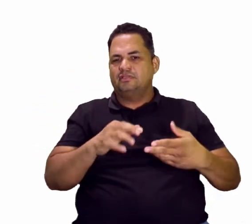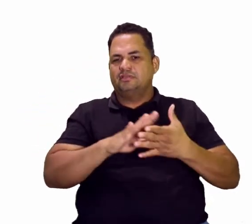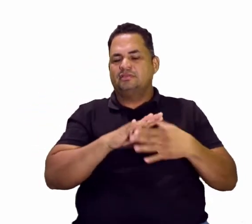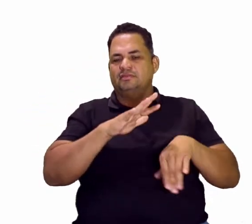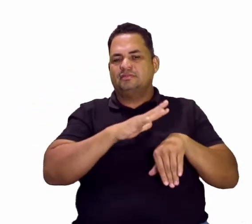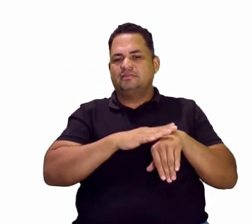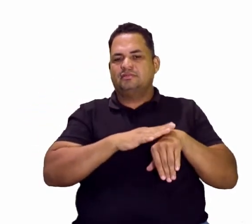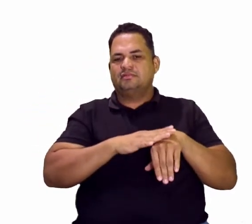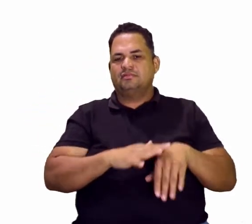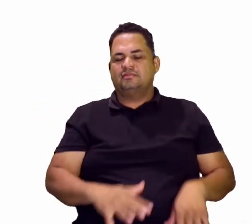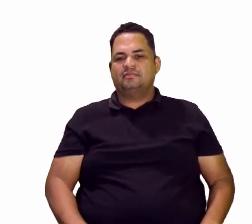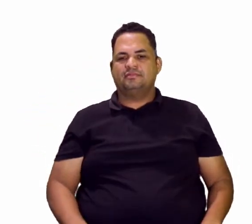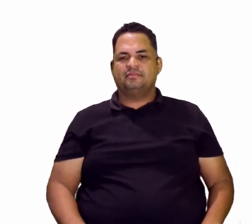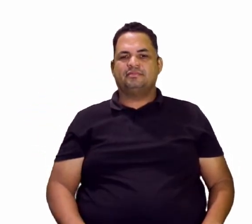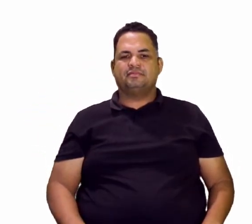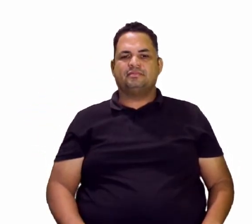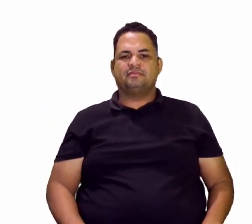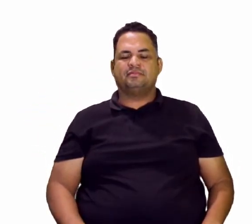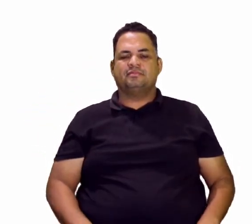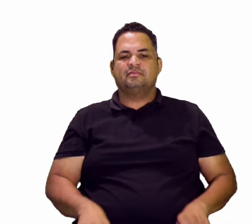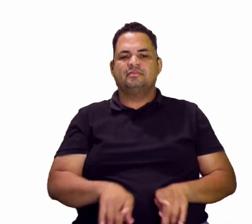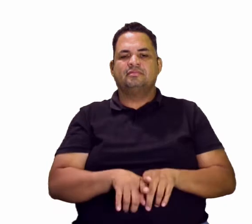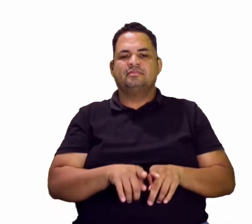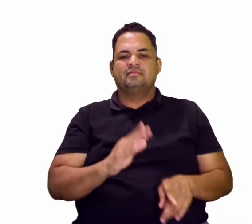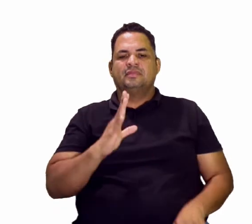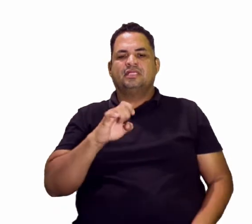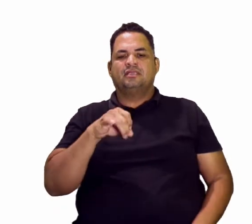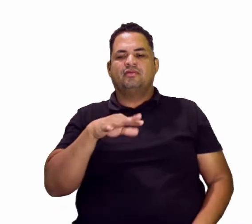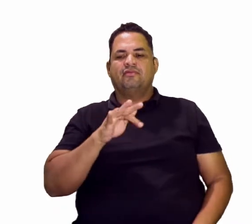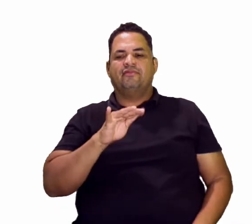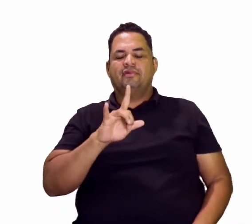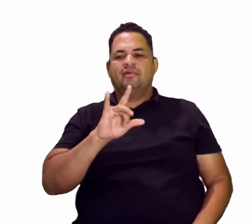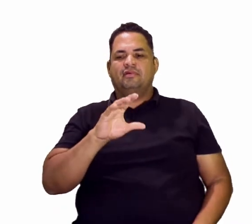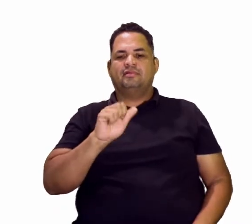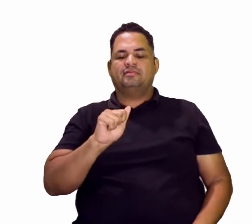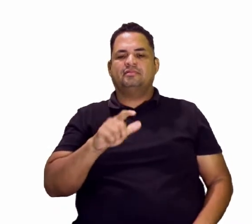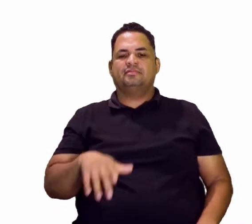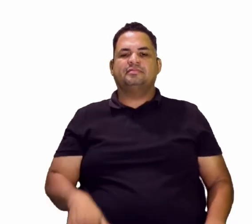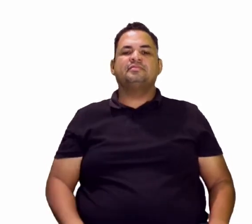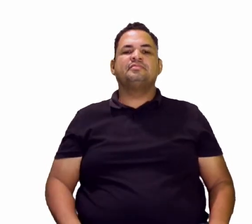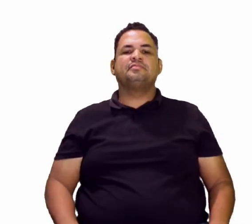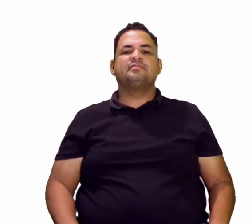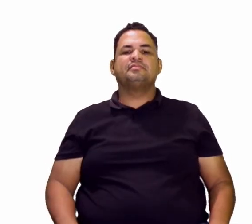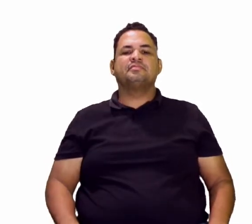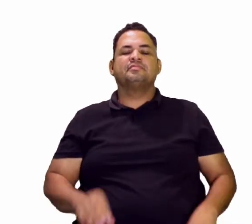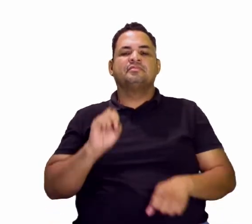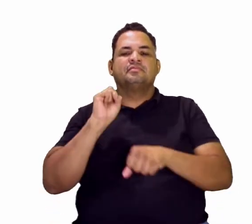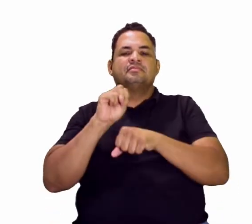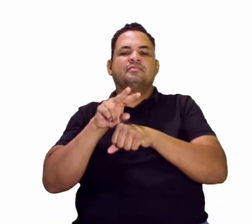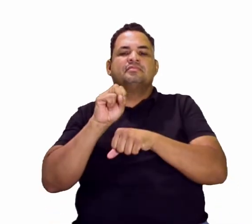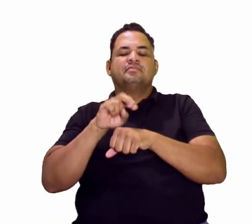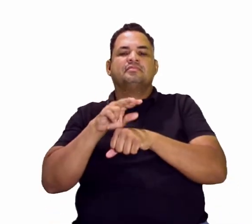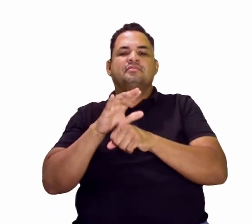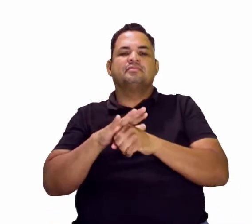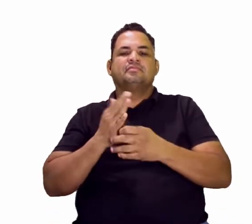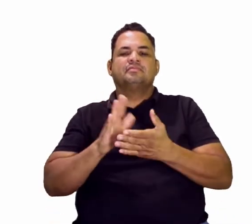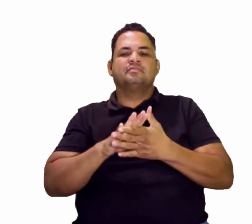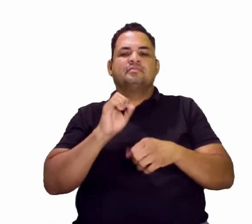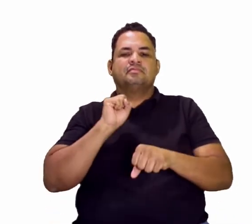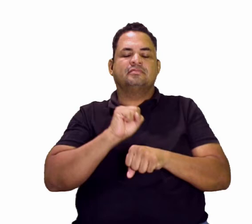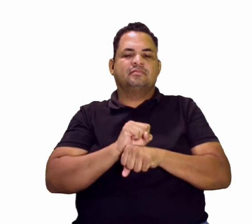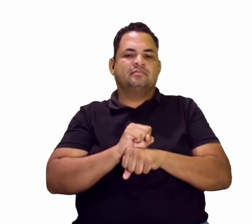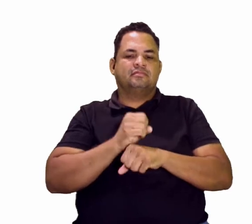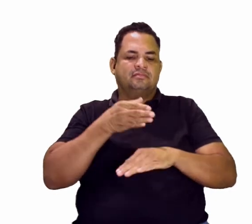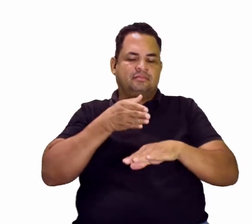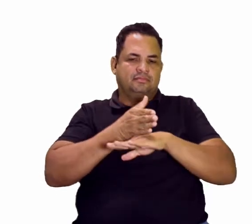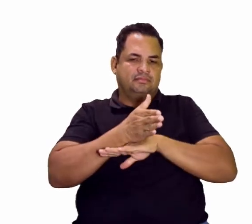num transmissorzinho, né? E nós vamos ter o bacteriófago, que são os vírus que vão parasitar,